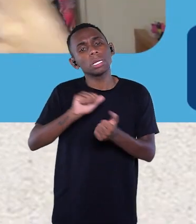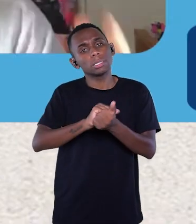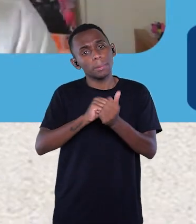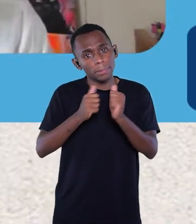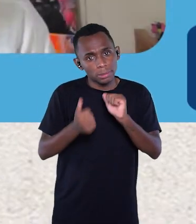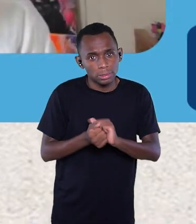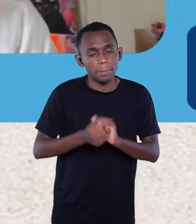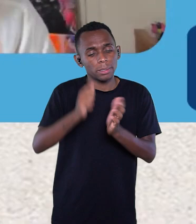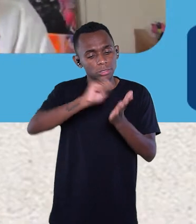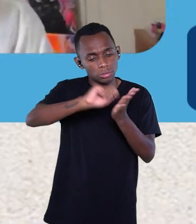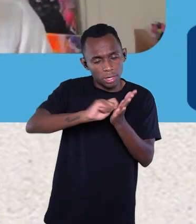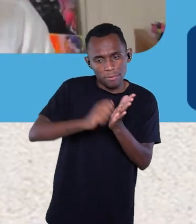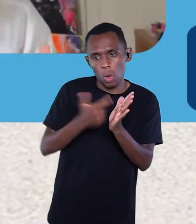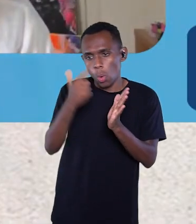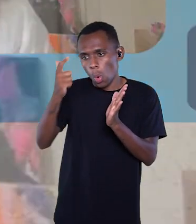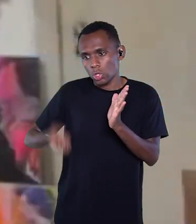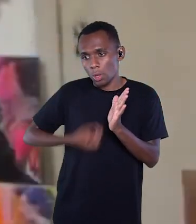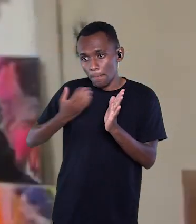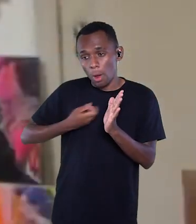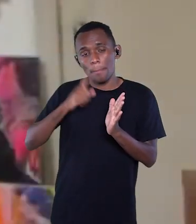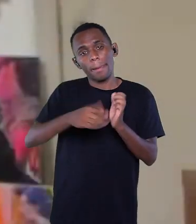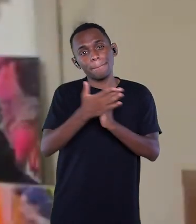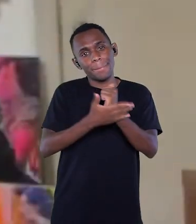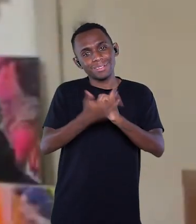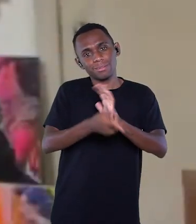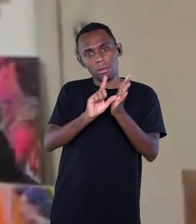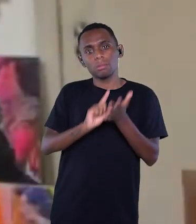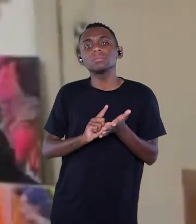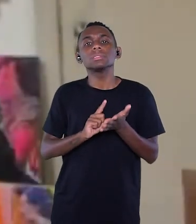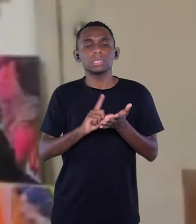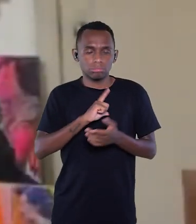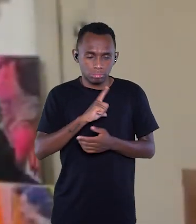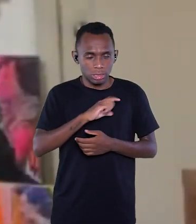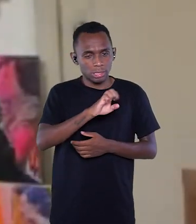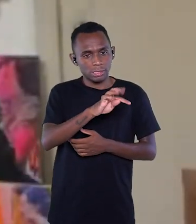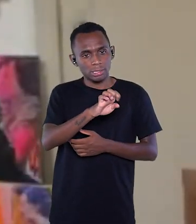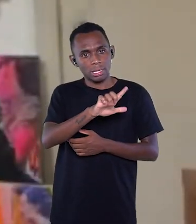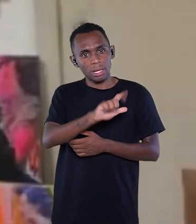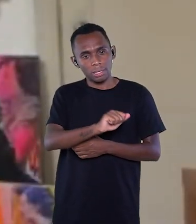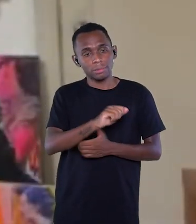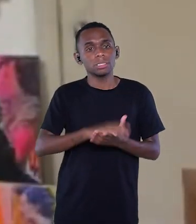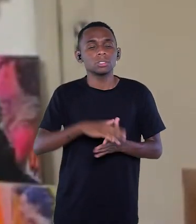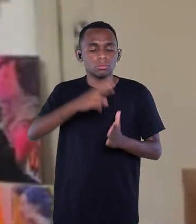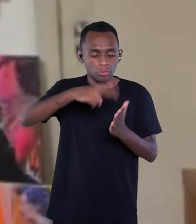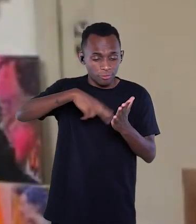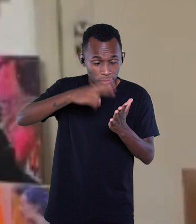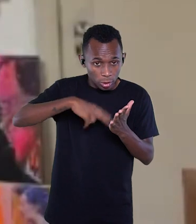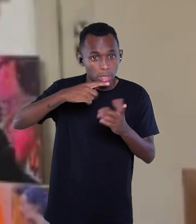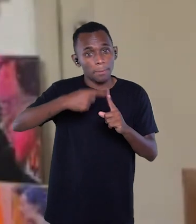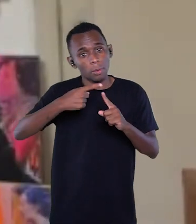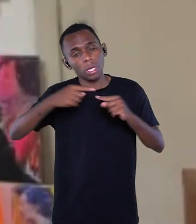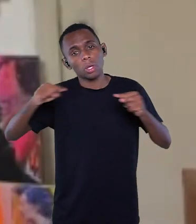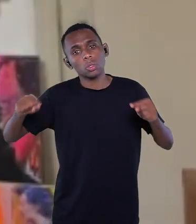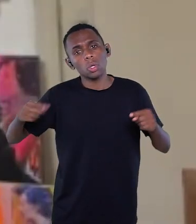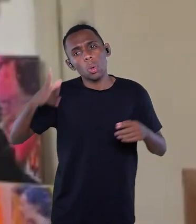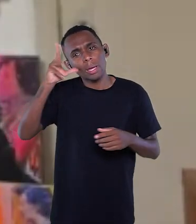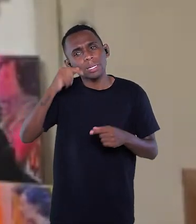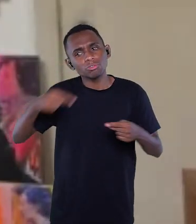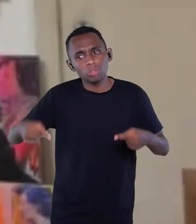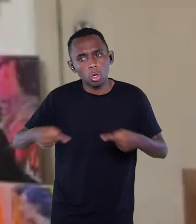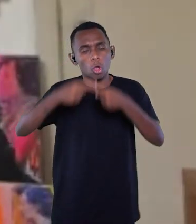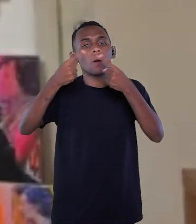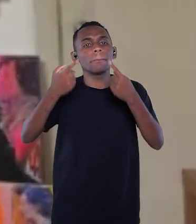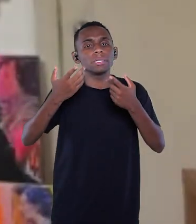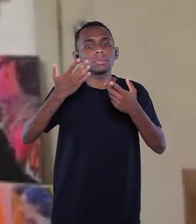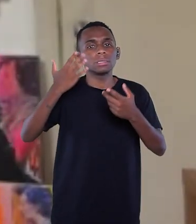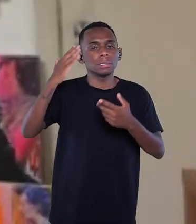usando desse poema para escrever outros. Então, e esse poema é baseado nesse temporão da Estela. Aí eu vou ler, porque acho que faz um pouco